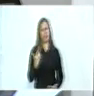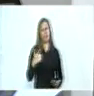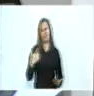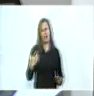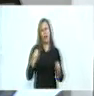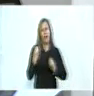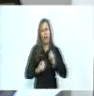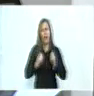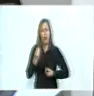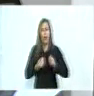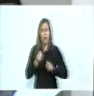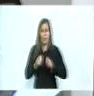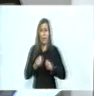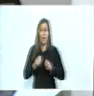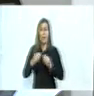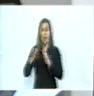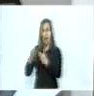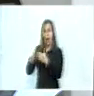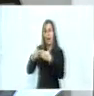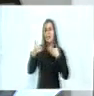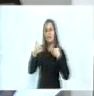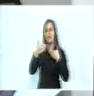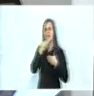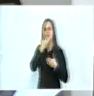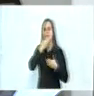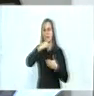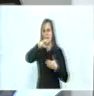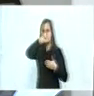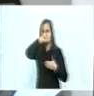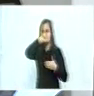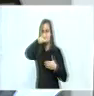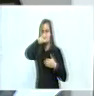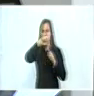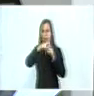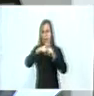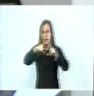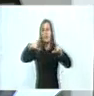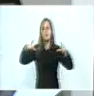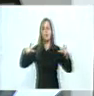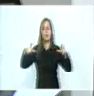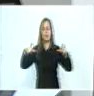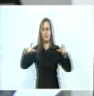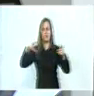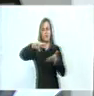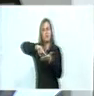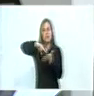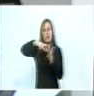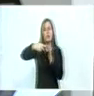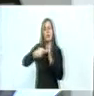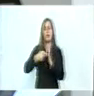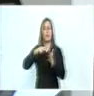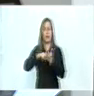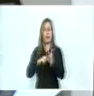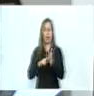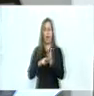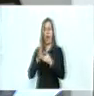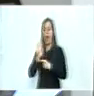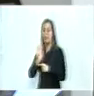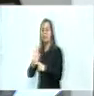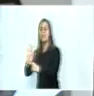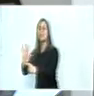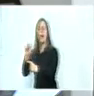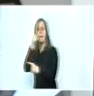Assim, a licença paternidade estendida significa distribuir as funções de cuidado com os